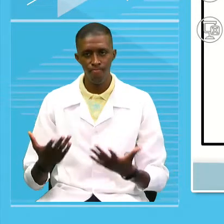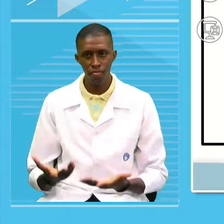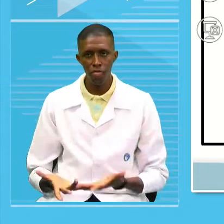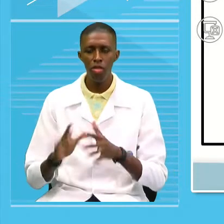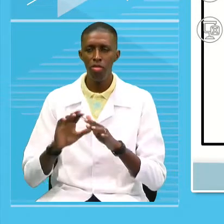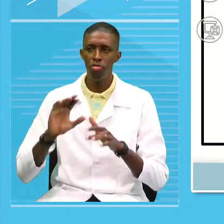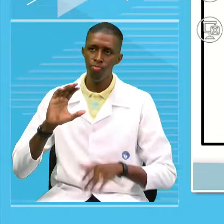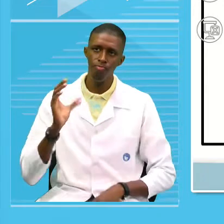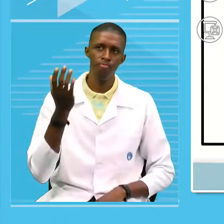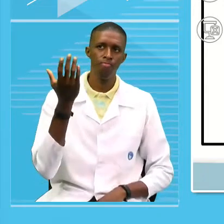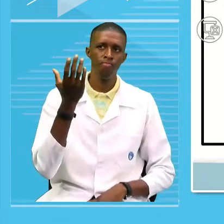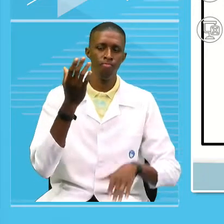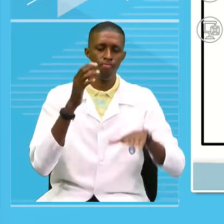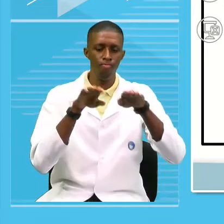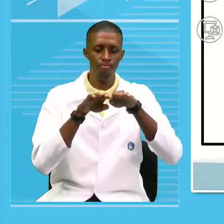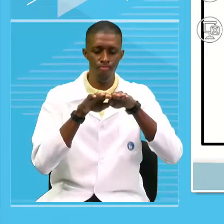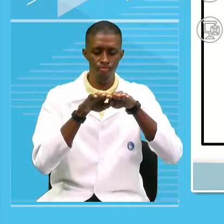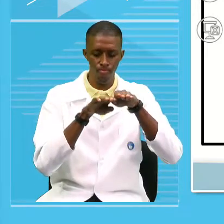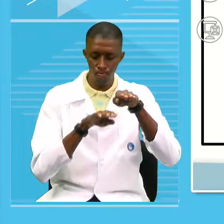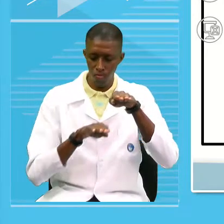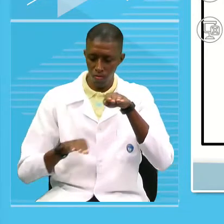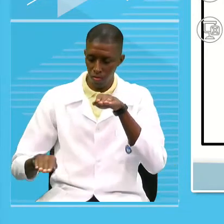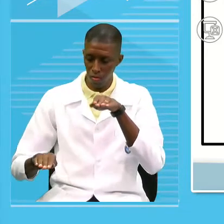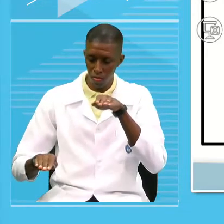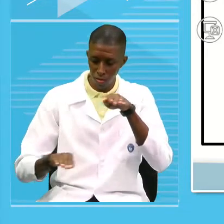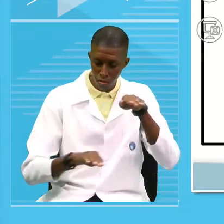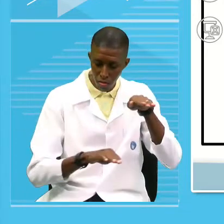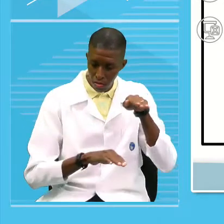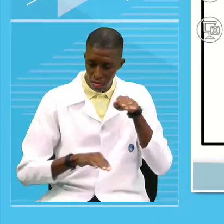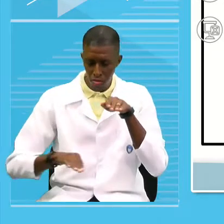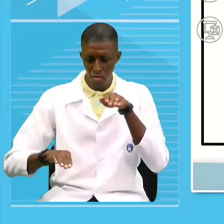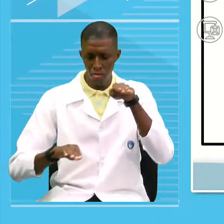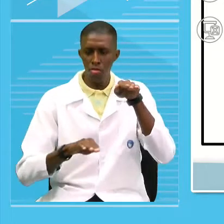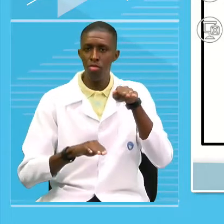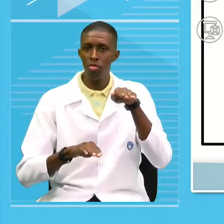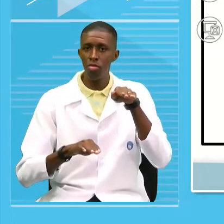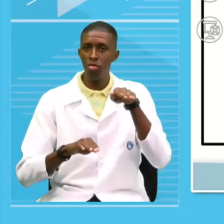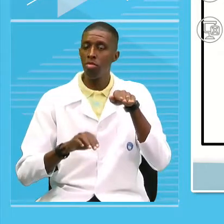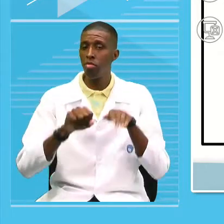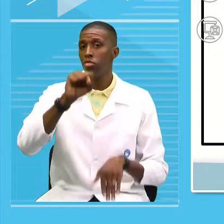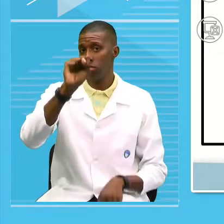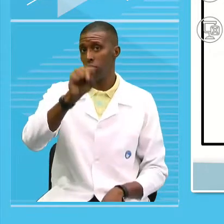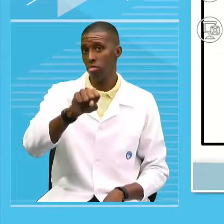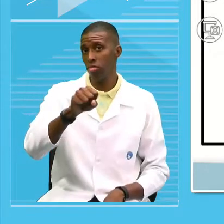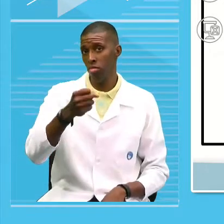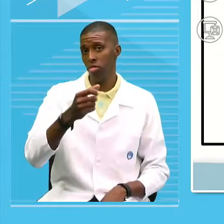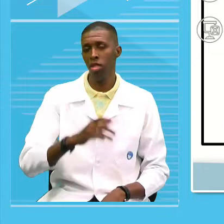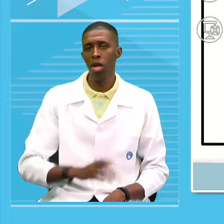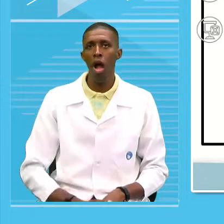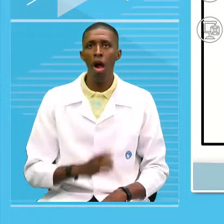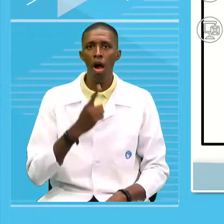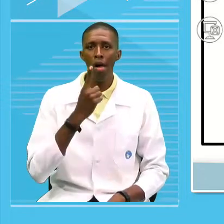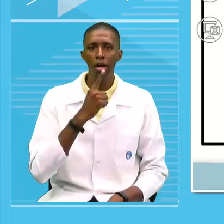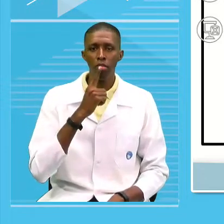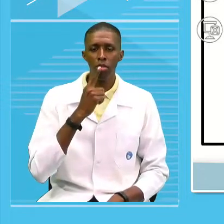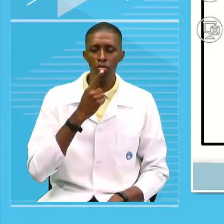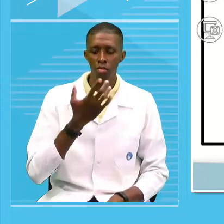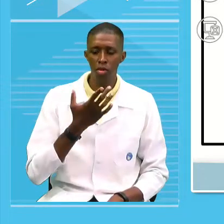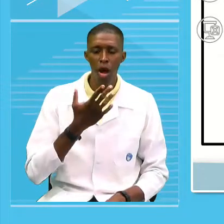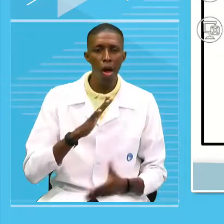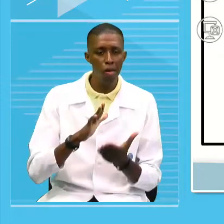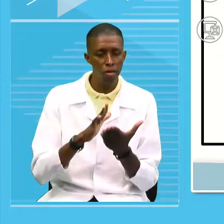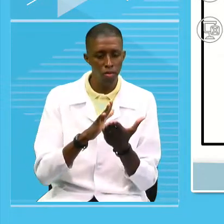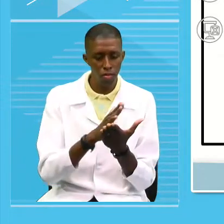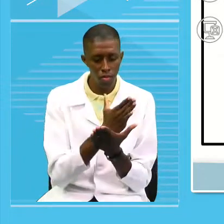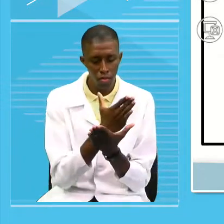desigualdades sociais muitas vezes crianças que ao invés de ir para escola vão trabalhar né